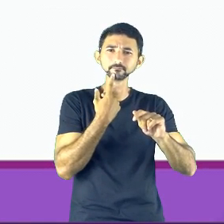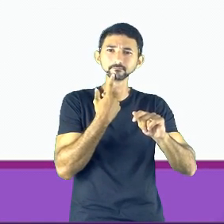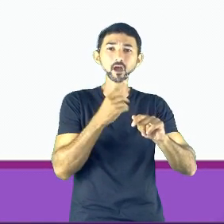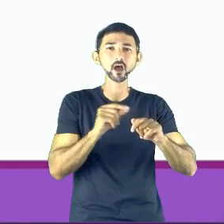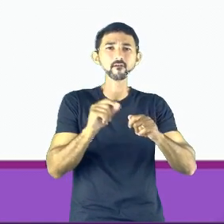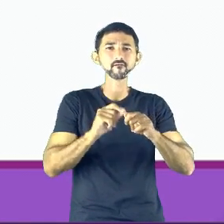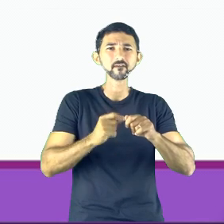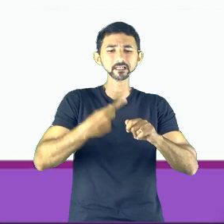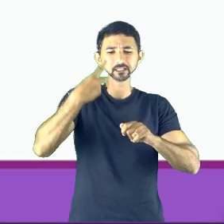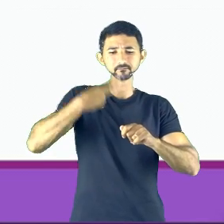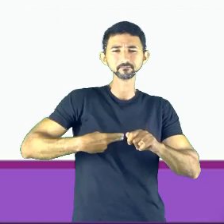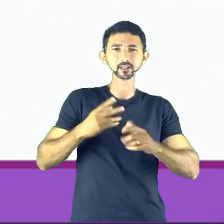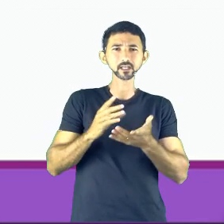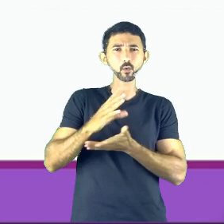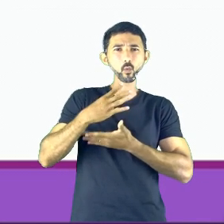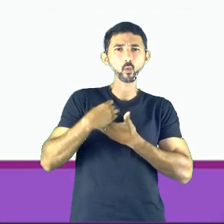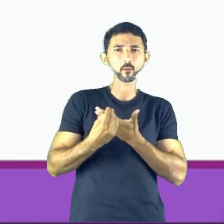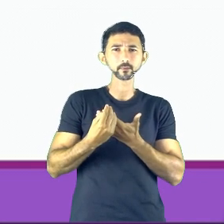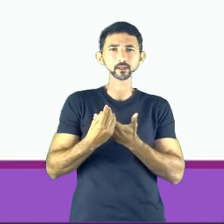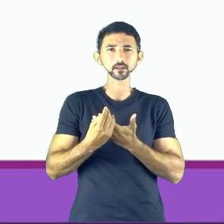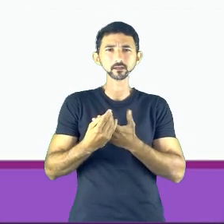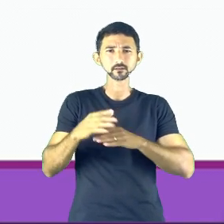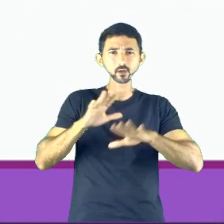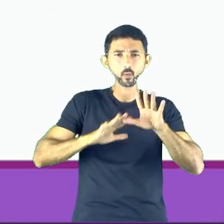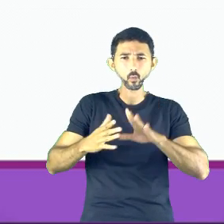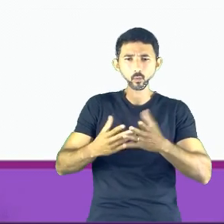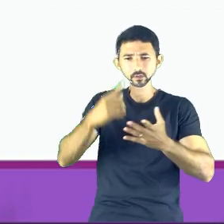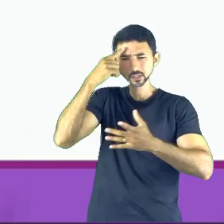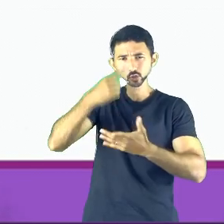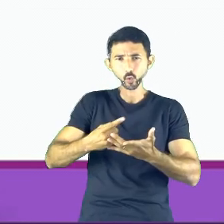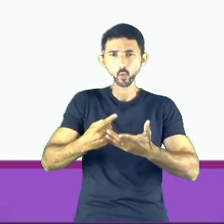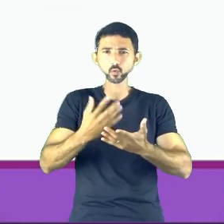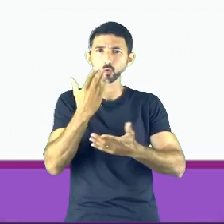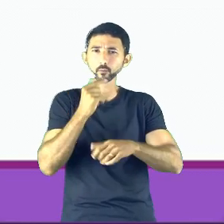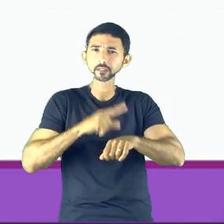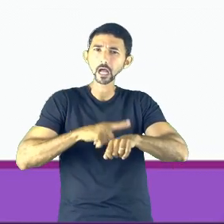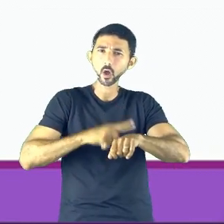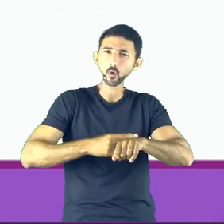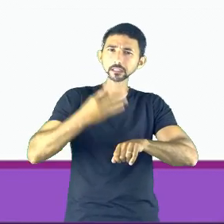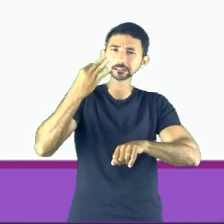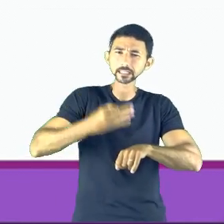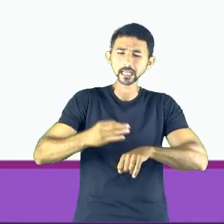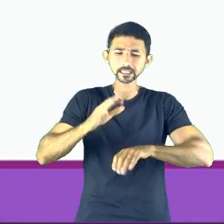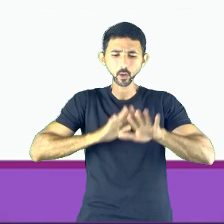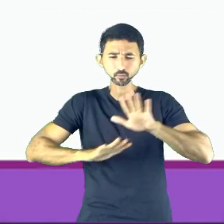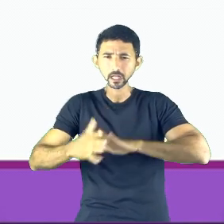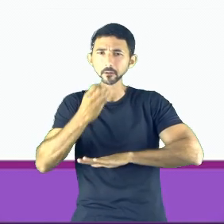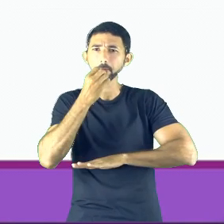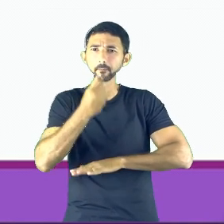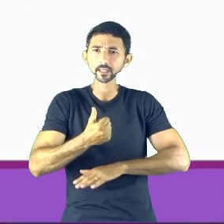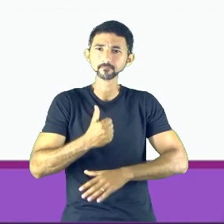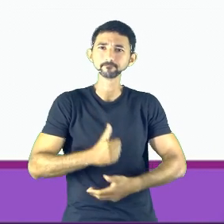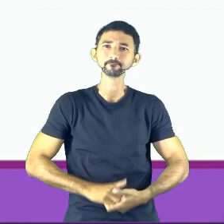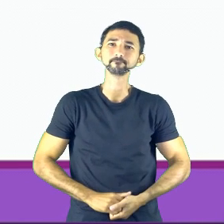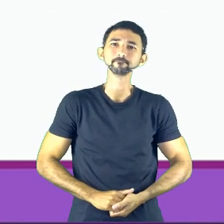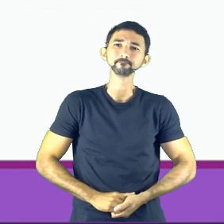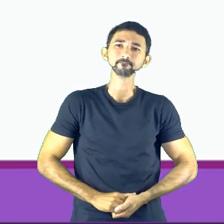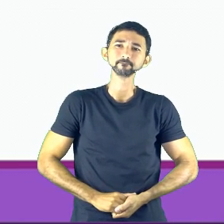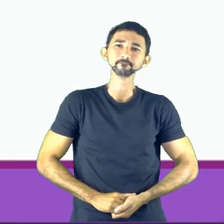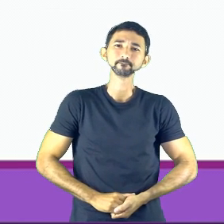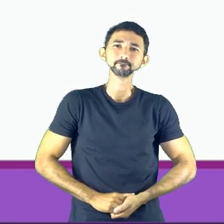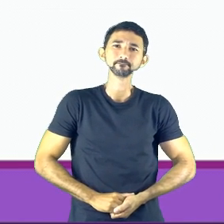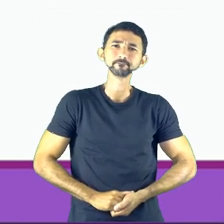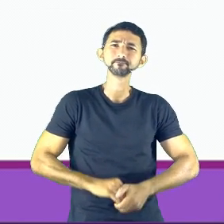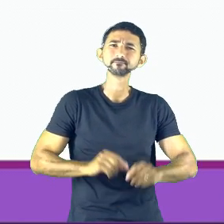aqui, ó? Ora, faça como eu, arranje um bom amo. Eu tenho comida na hora certa, sou bem tratado, pererei,